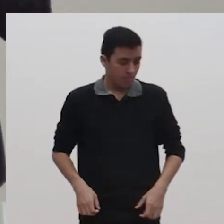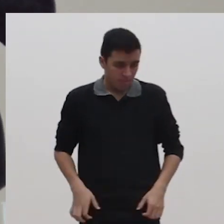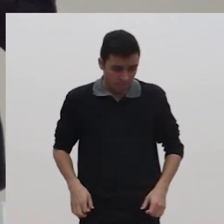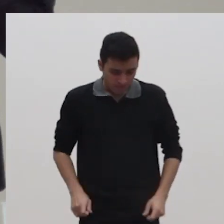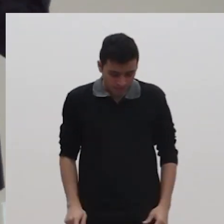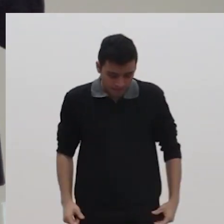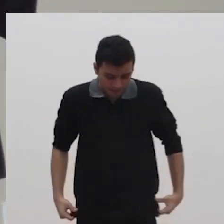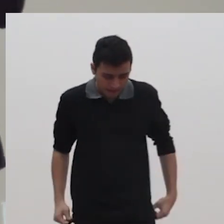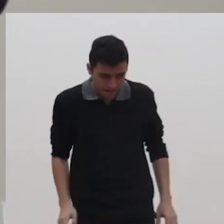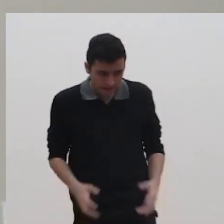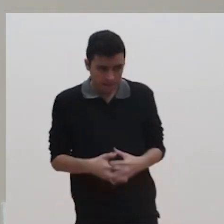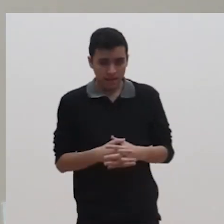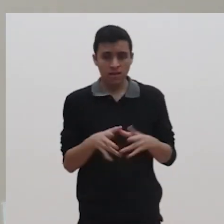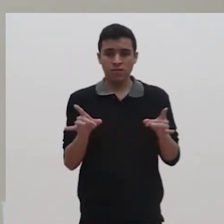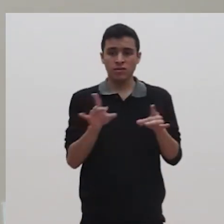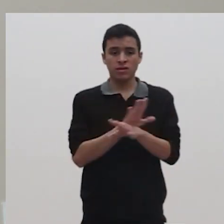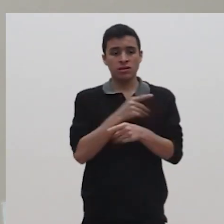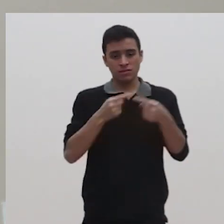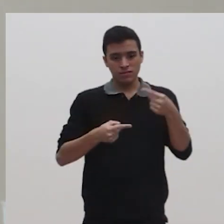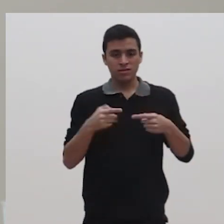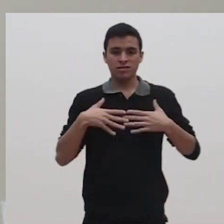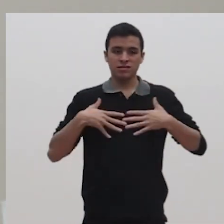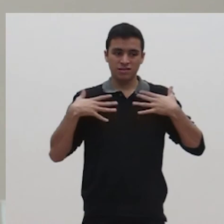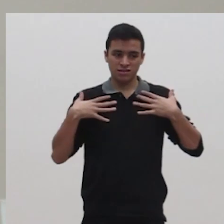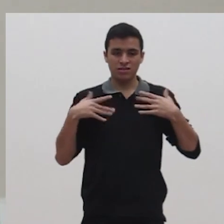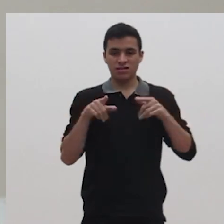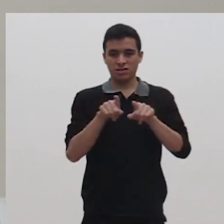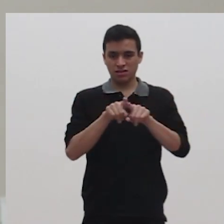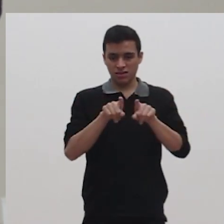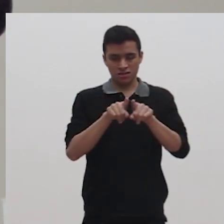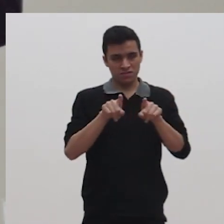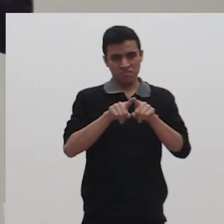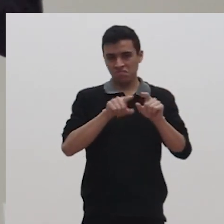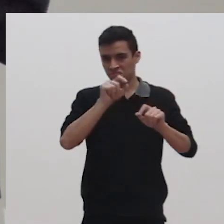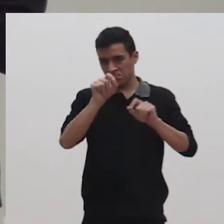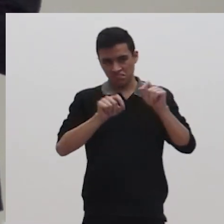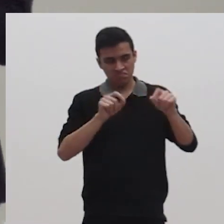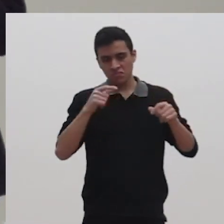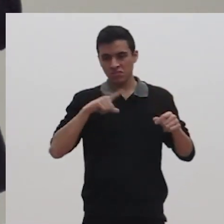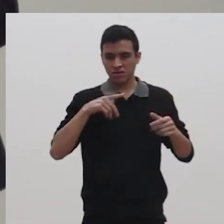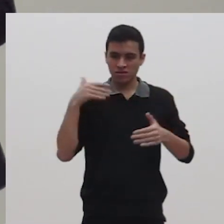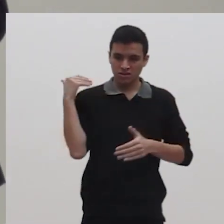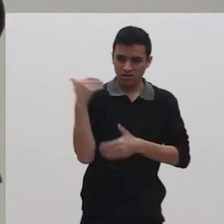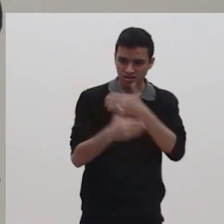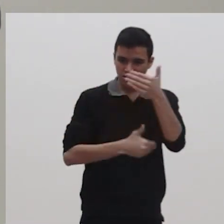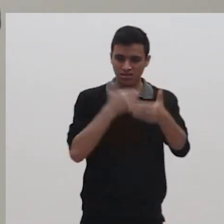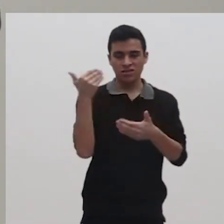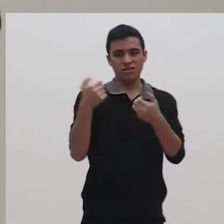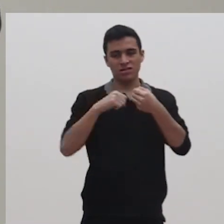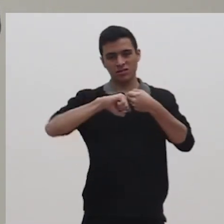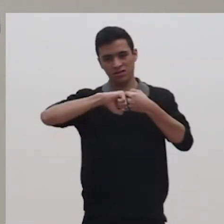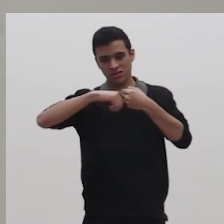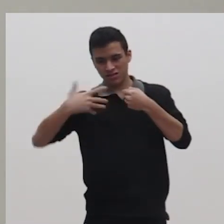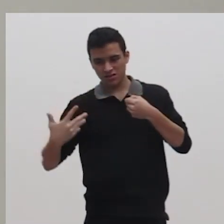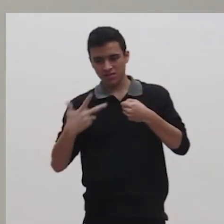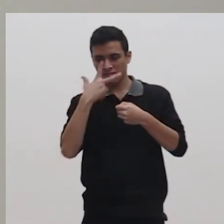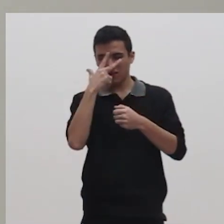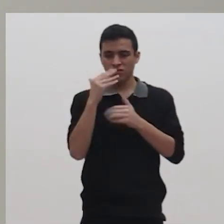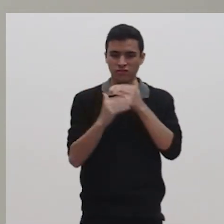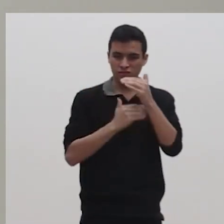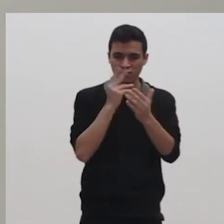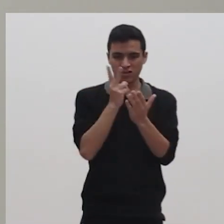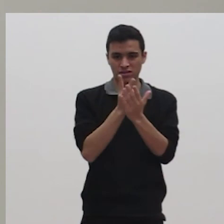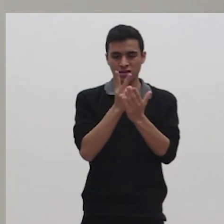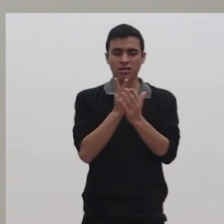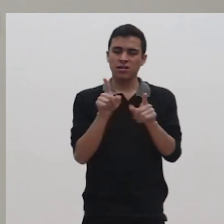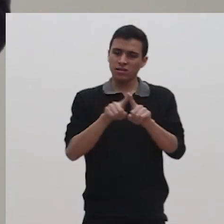Bom, eu encerro esse debate com a alegria do todo o processo democrático que está se desenvolvendo e com